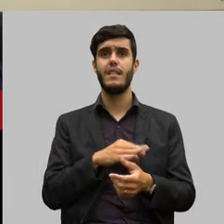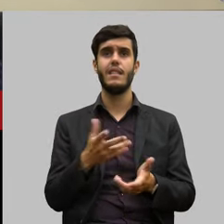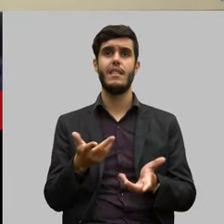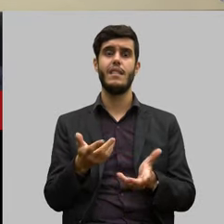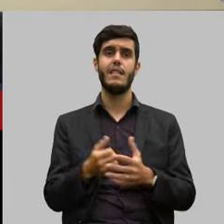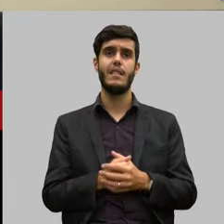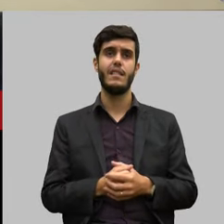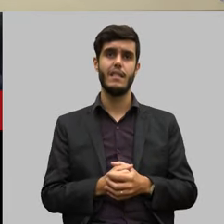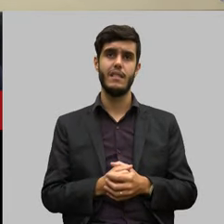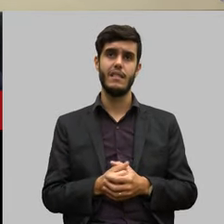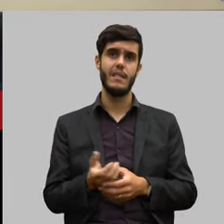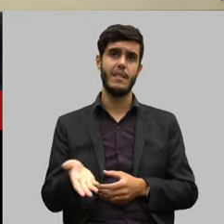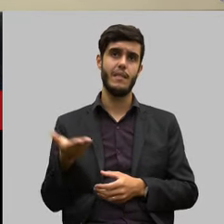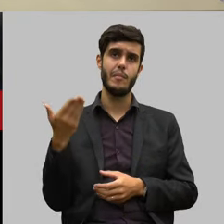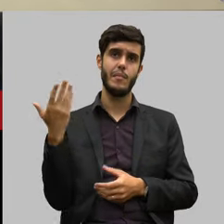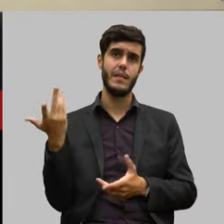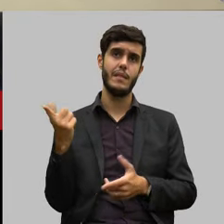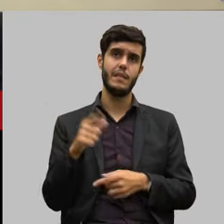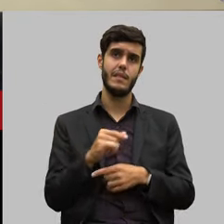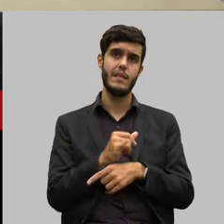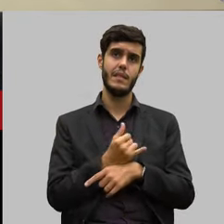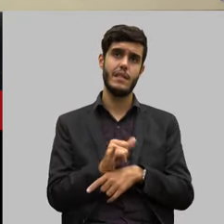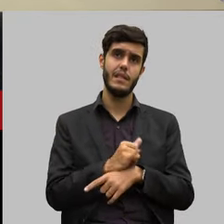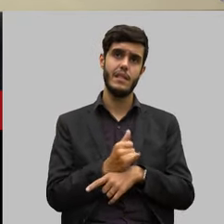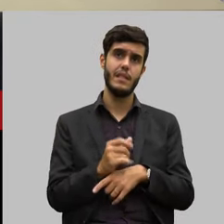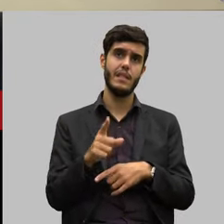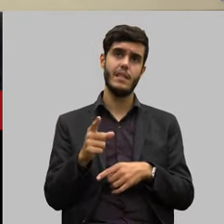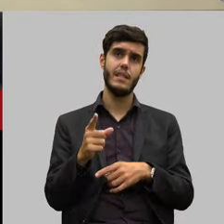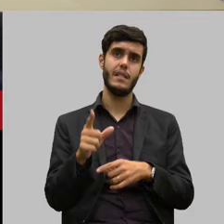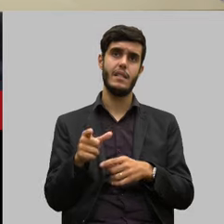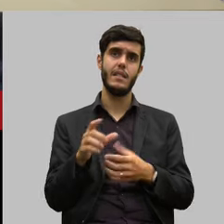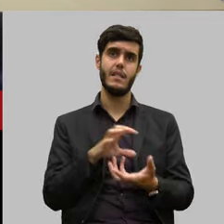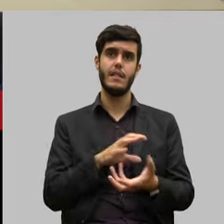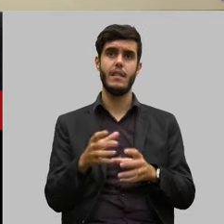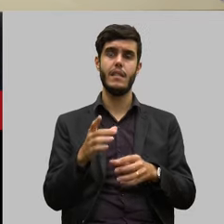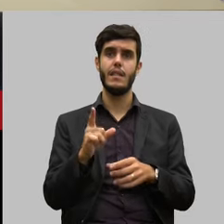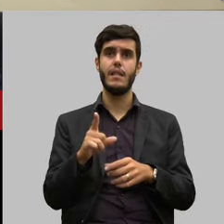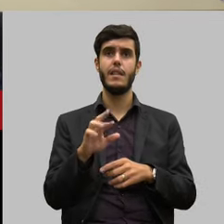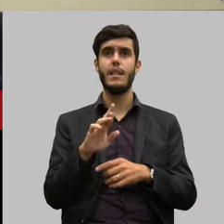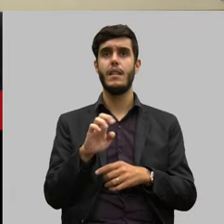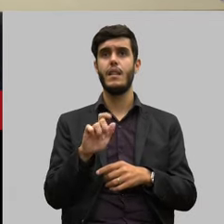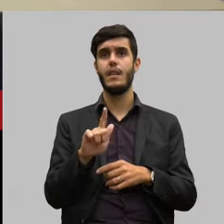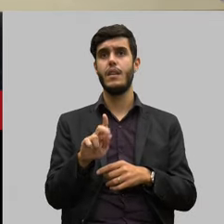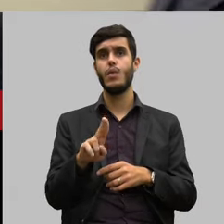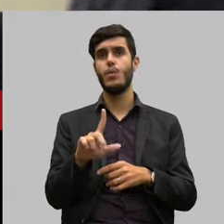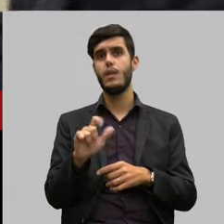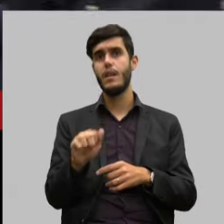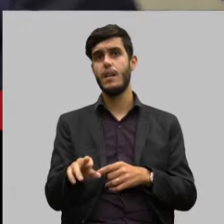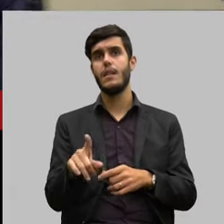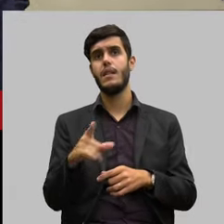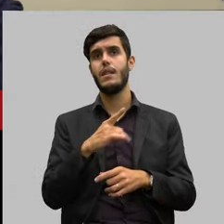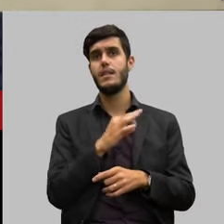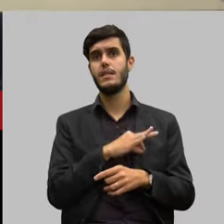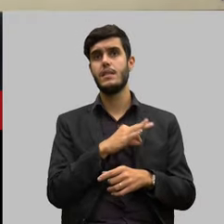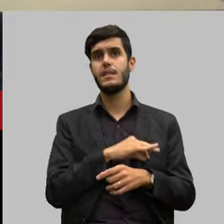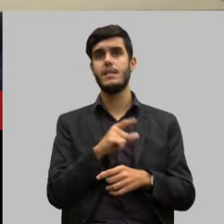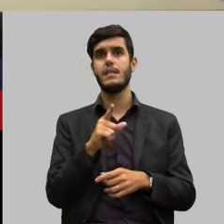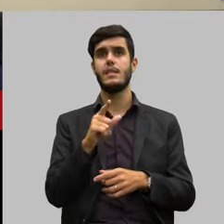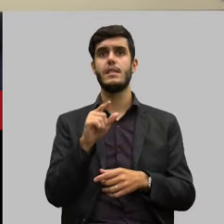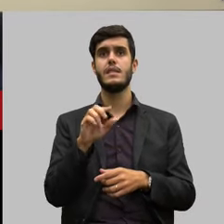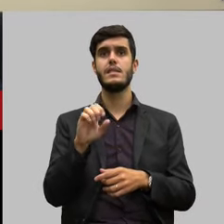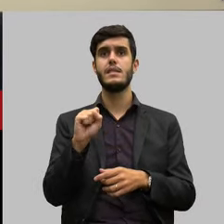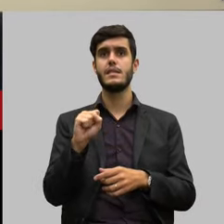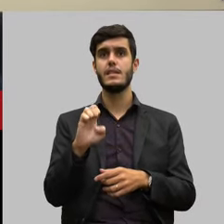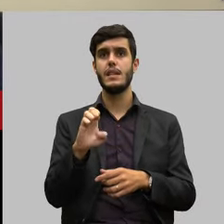mas foi uma estratégia uma forma de regularizar a questão dos secretários porque o secretário Não poderia ganhar mais que o governador imagina o